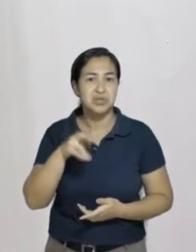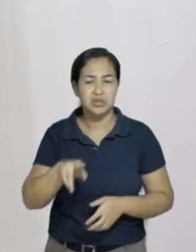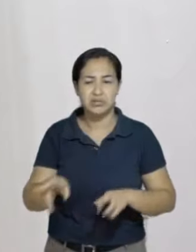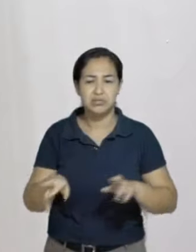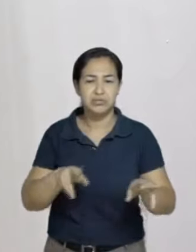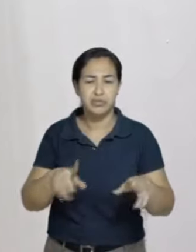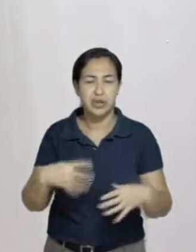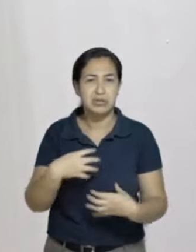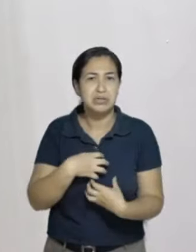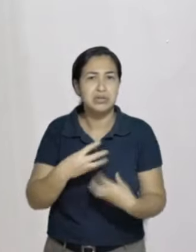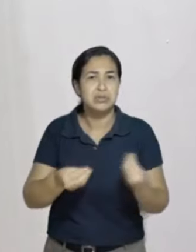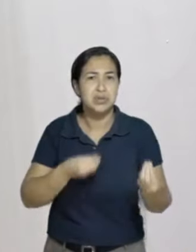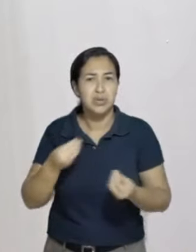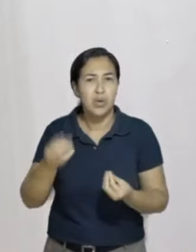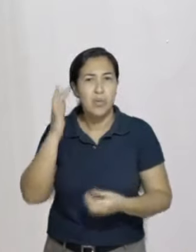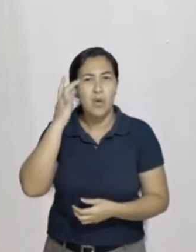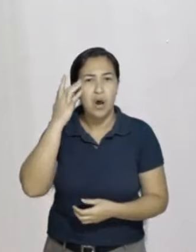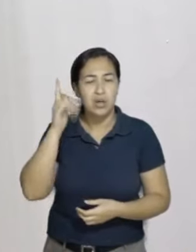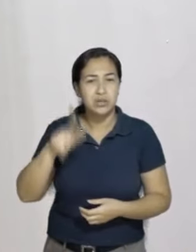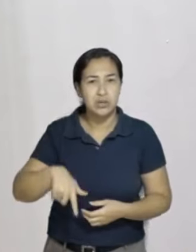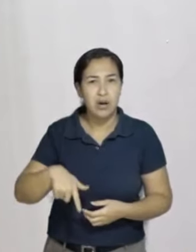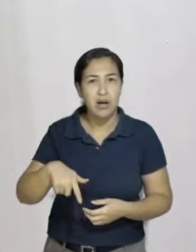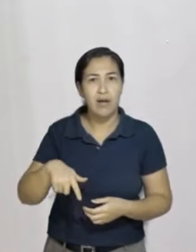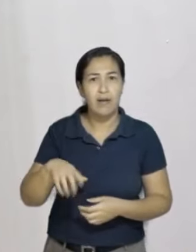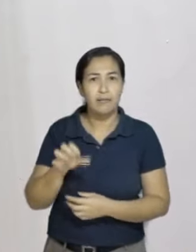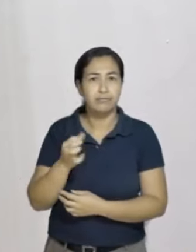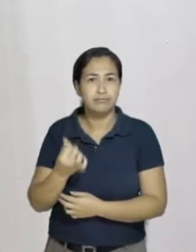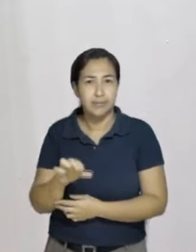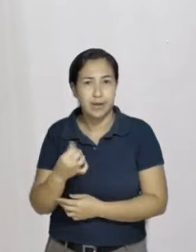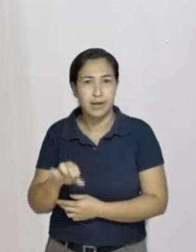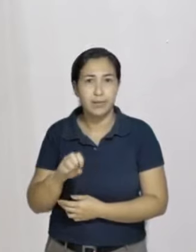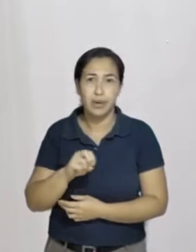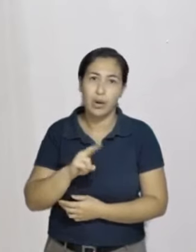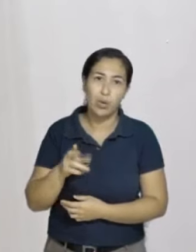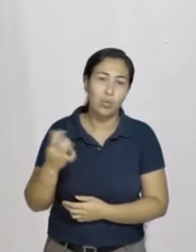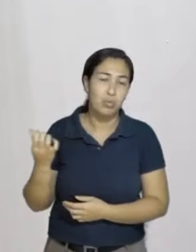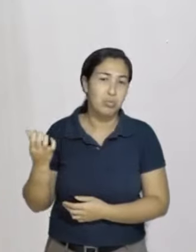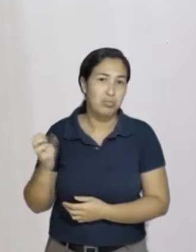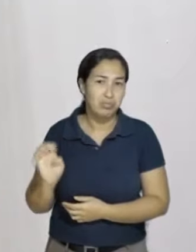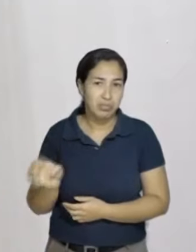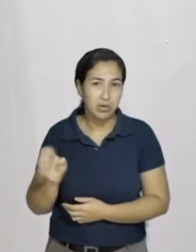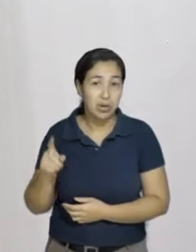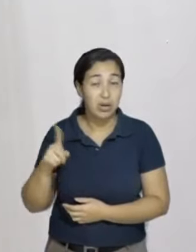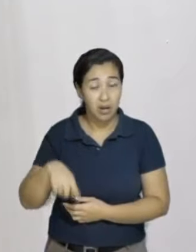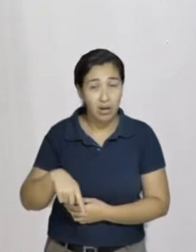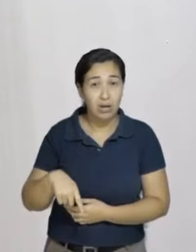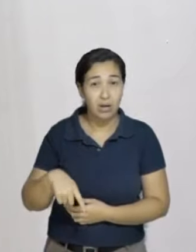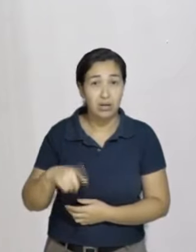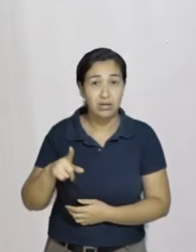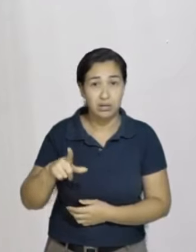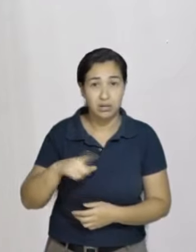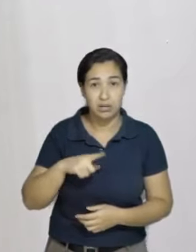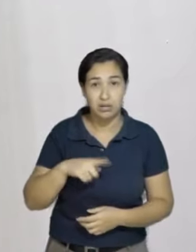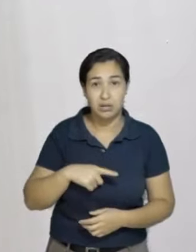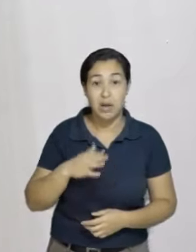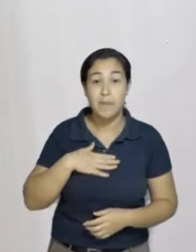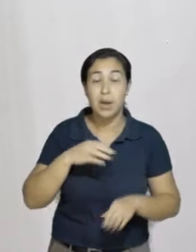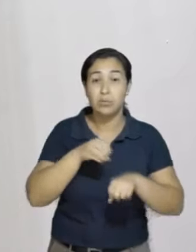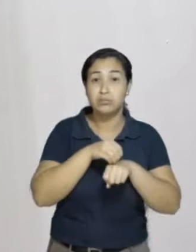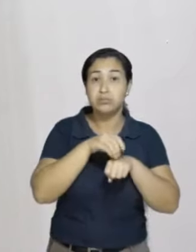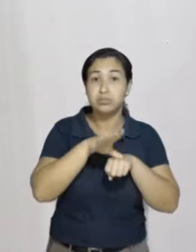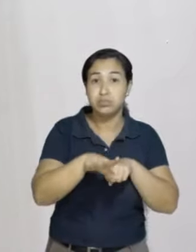e acaba achando que é lésbica achando que é gay tem sim a minha sugestão